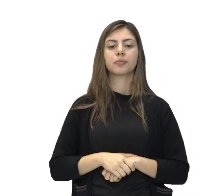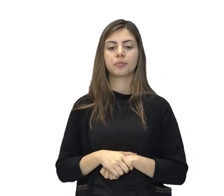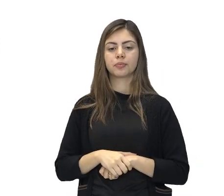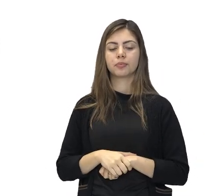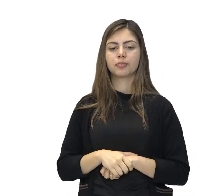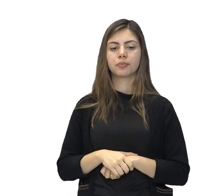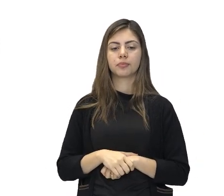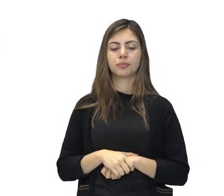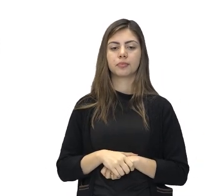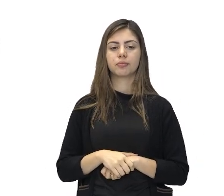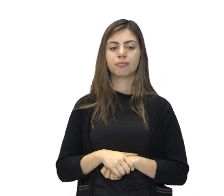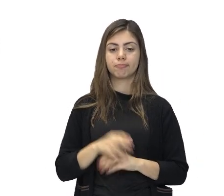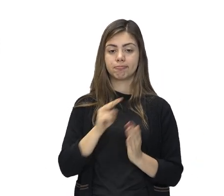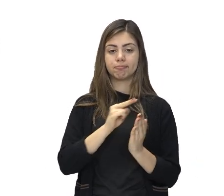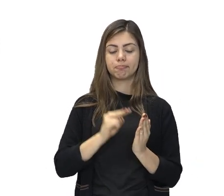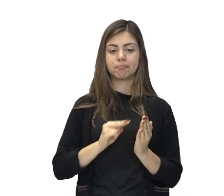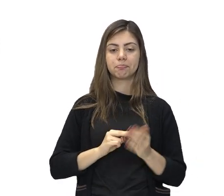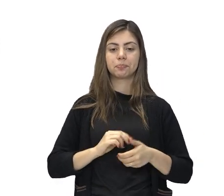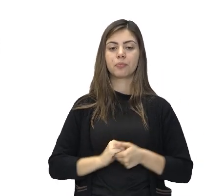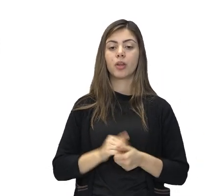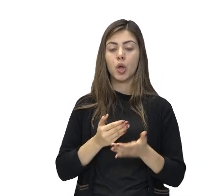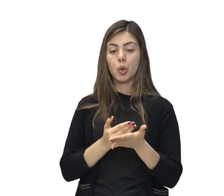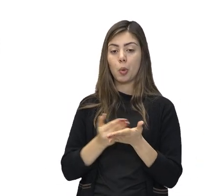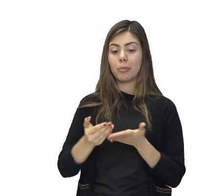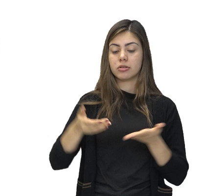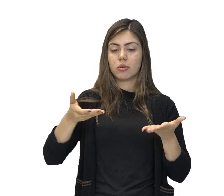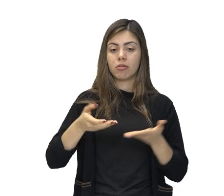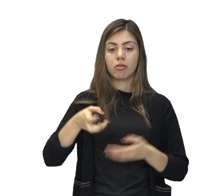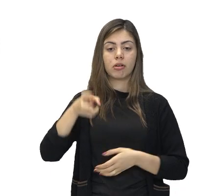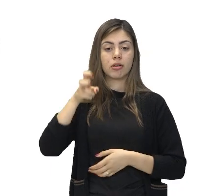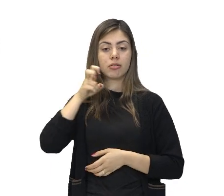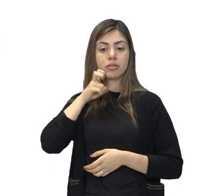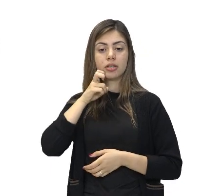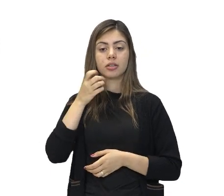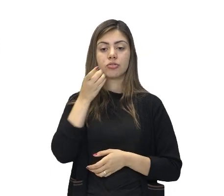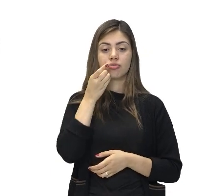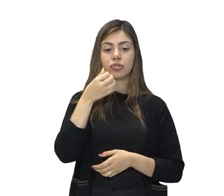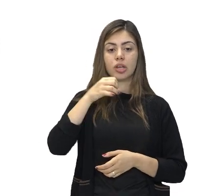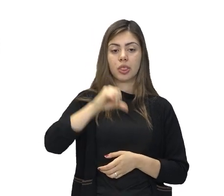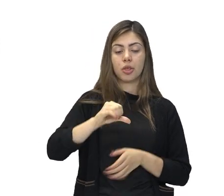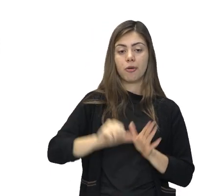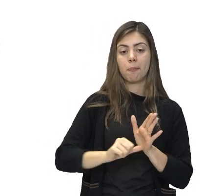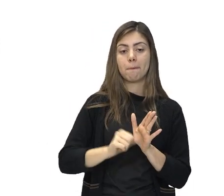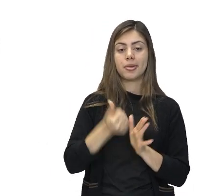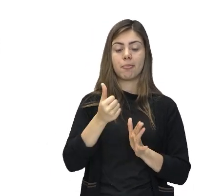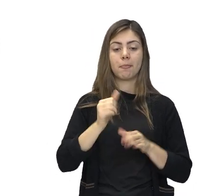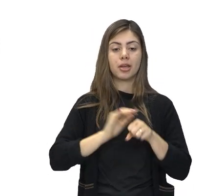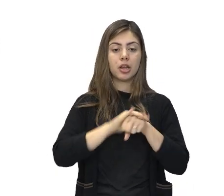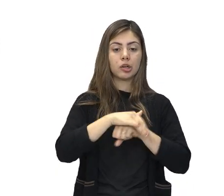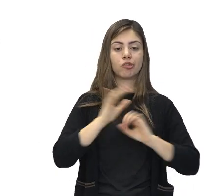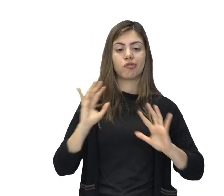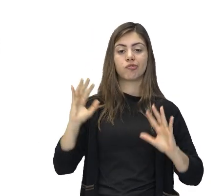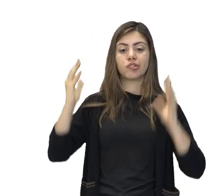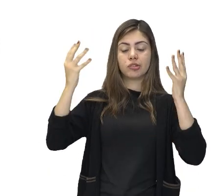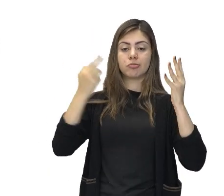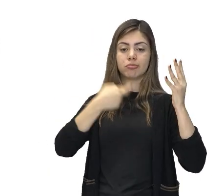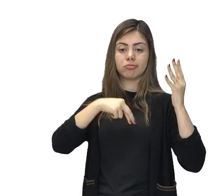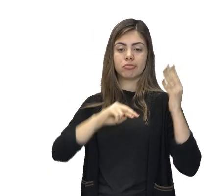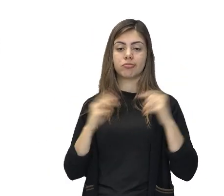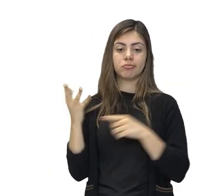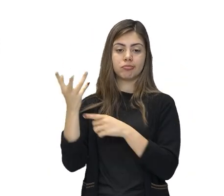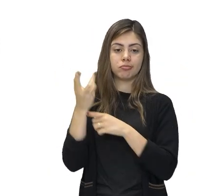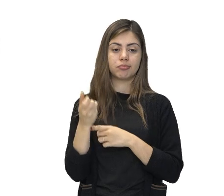leitura. Começou nesta quinta-feira, 9, a primeira noite do Festival Gospel de Artes de